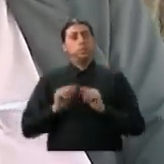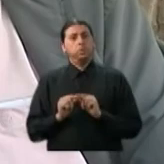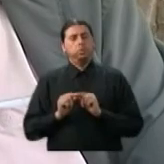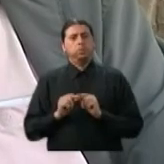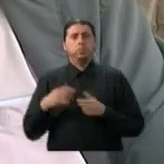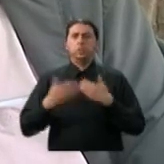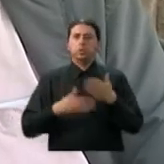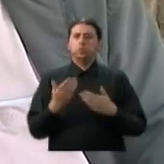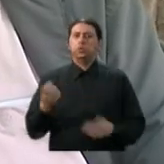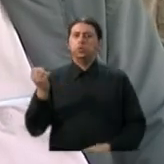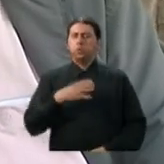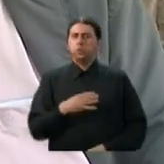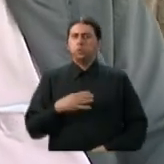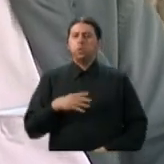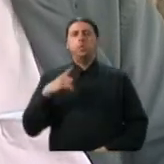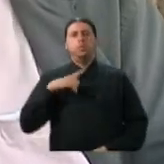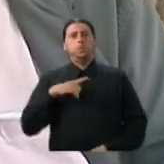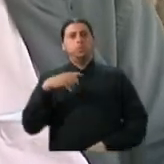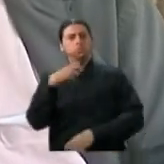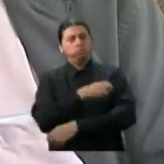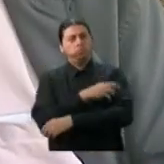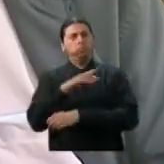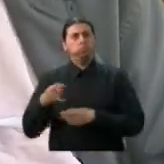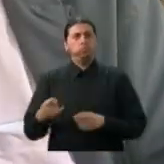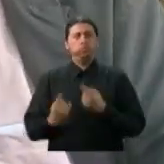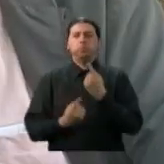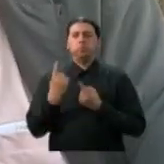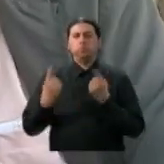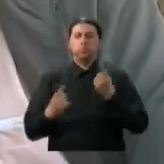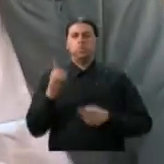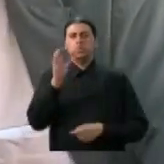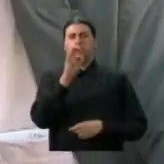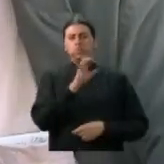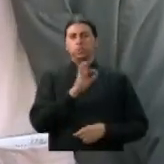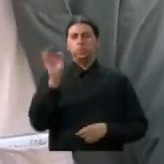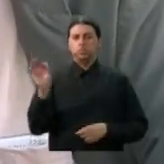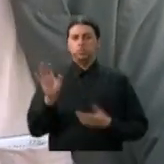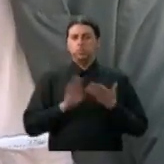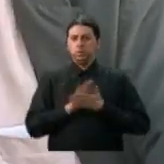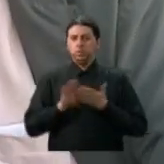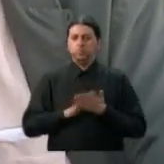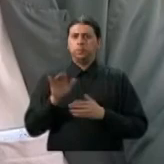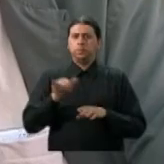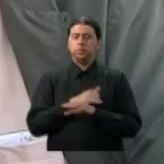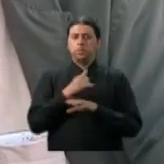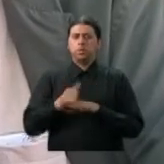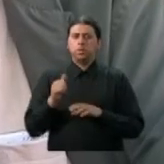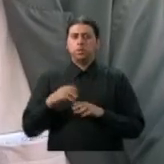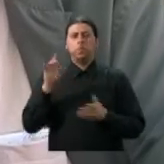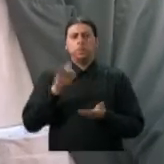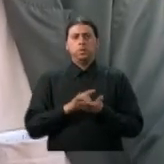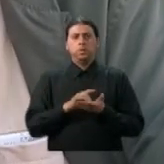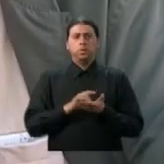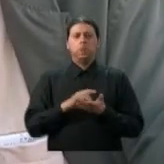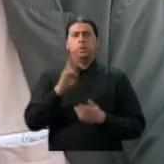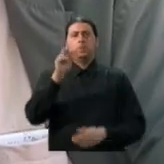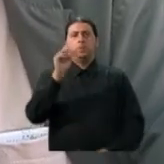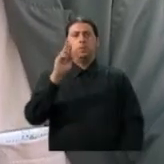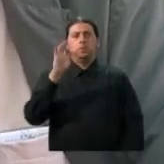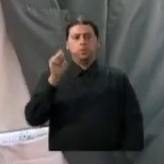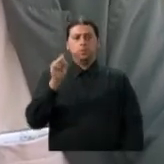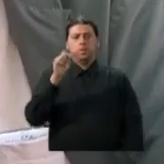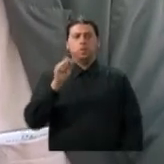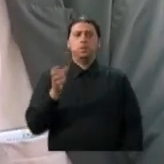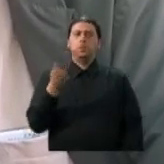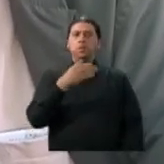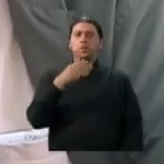de novo, nem todas essas vacinas têm 100% de eficácia, que era o caso da vacina da varíola, para a vacina da polio, tem